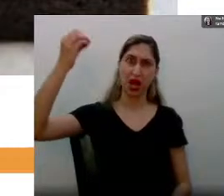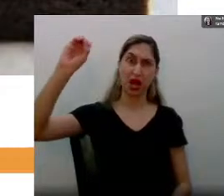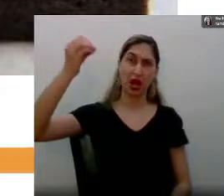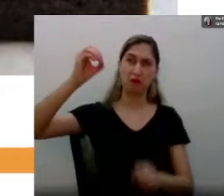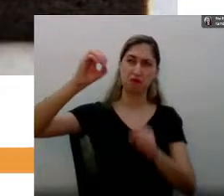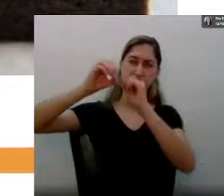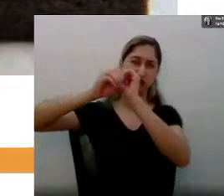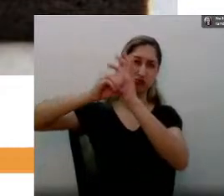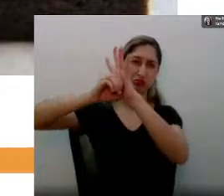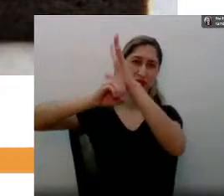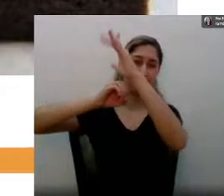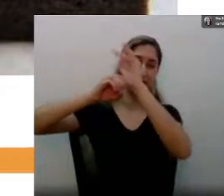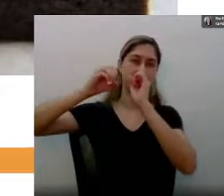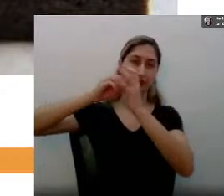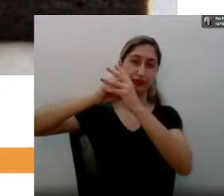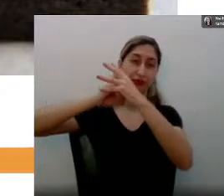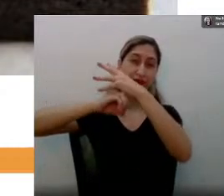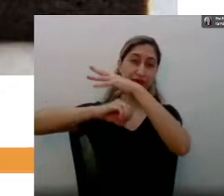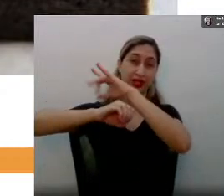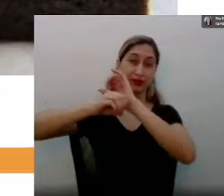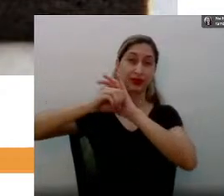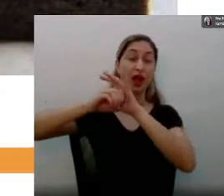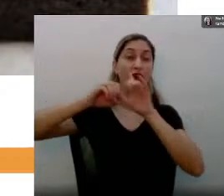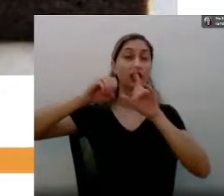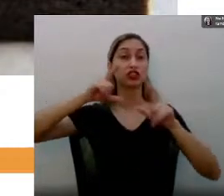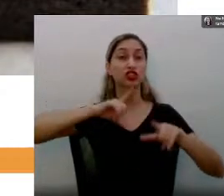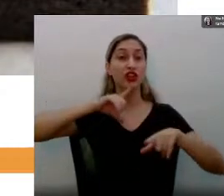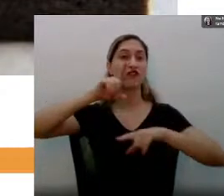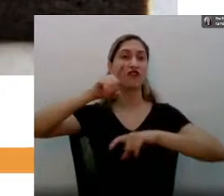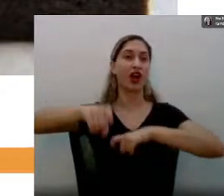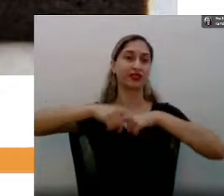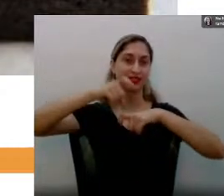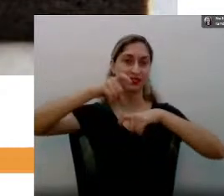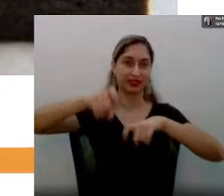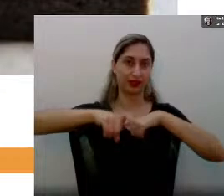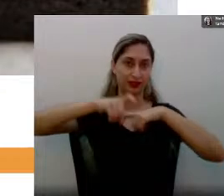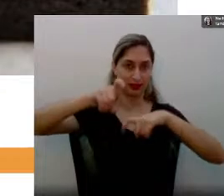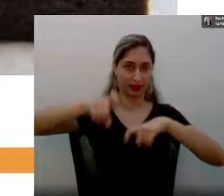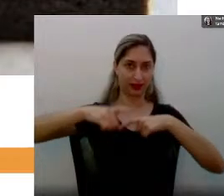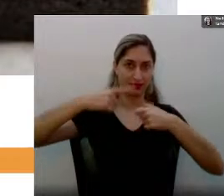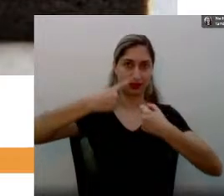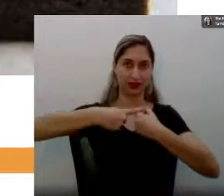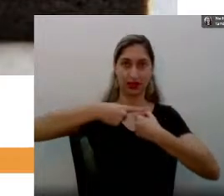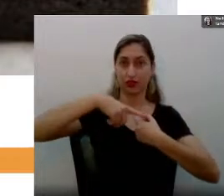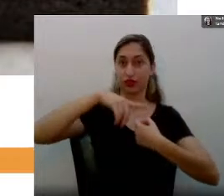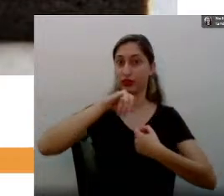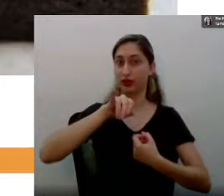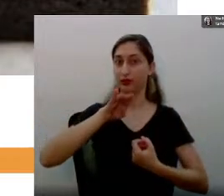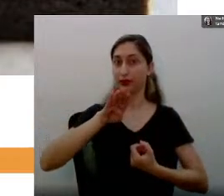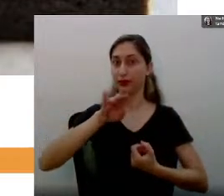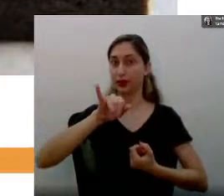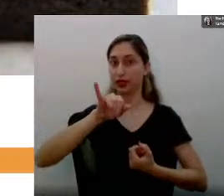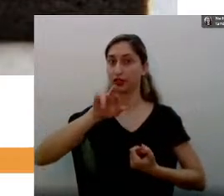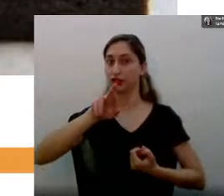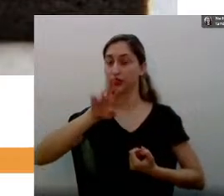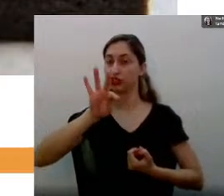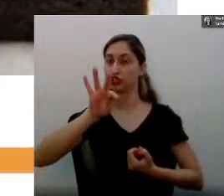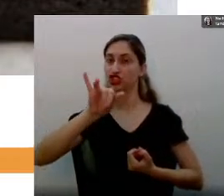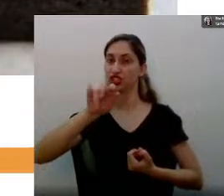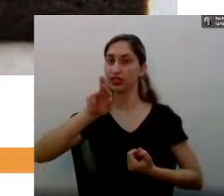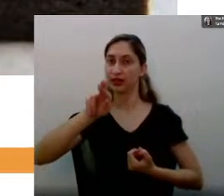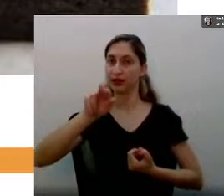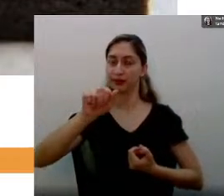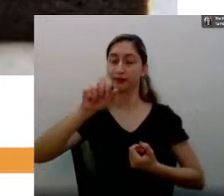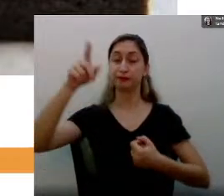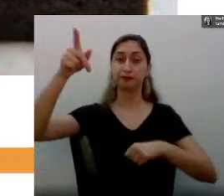né e ele se espatifou numa fazenda né que tinha lá nessa cidade lá e não é alguns membros não